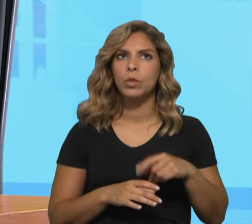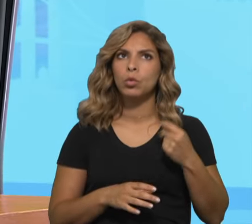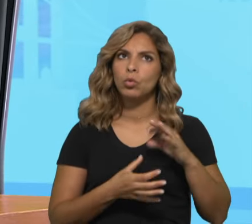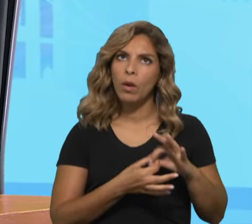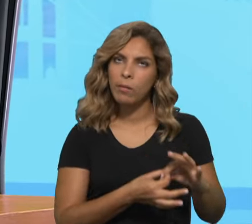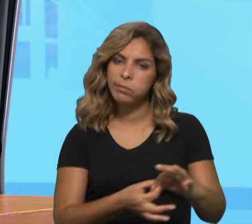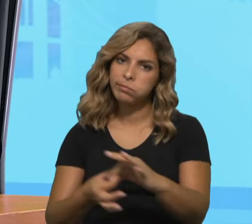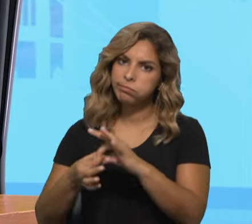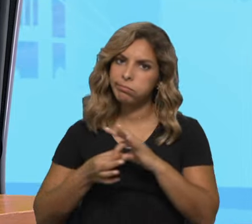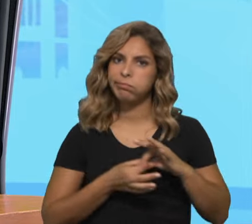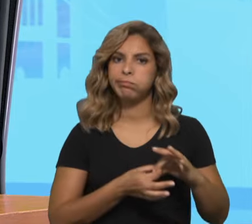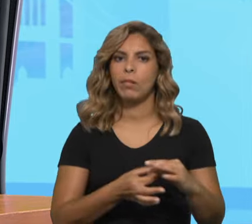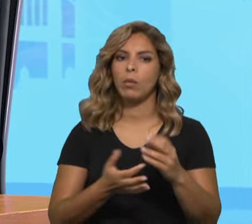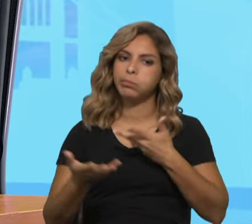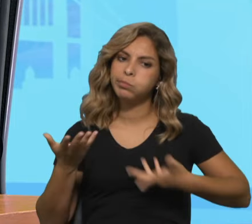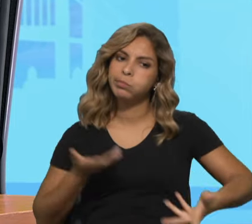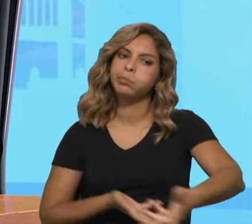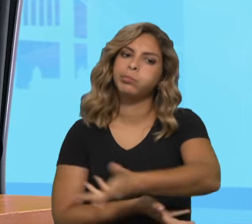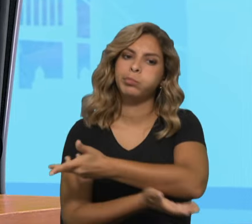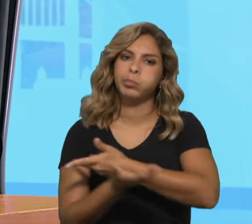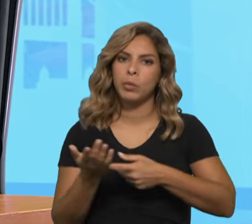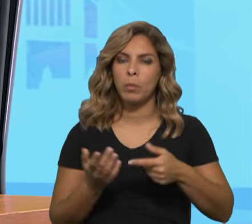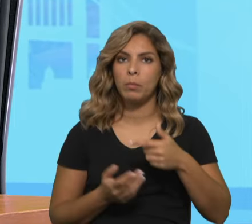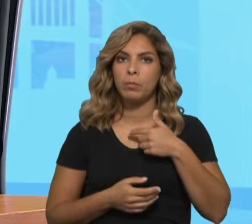fraternidade entre as comunidades religiosas aqui